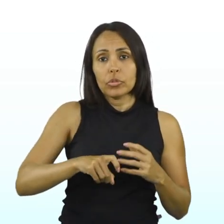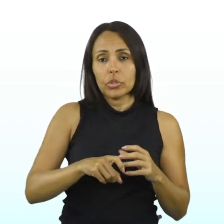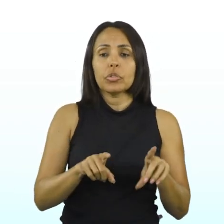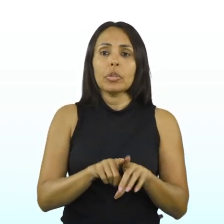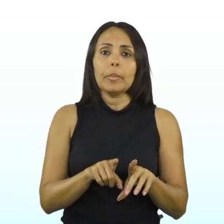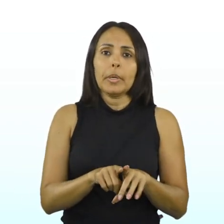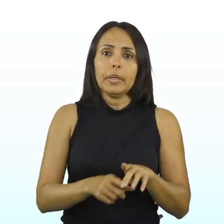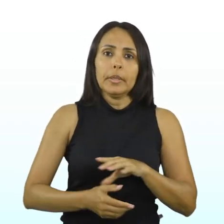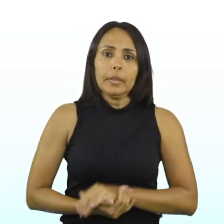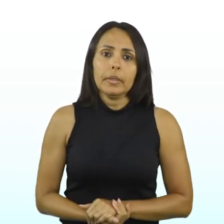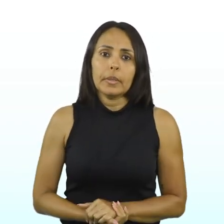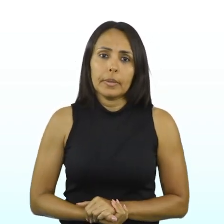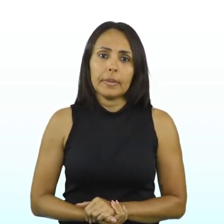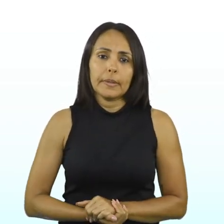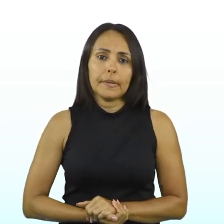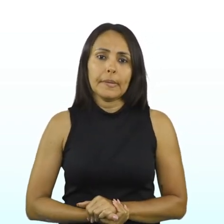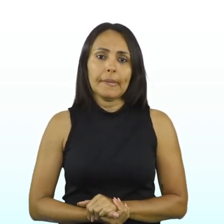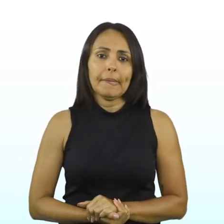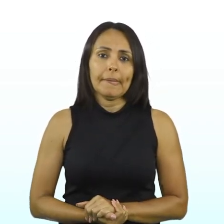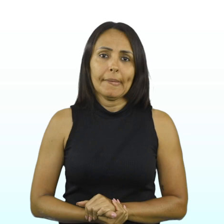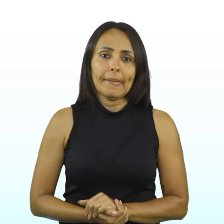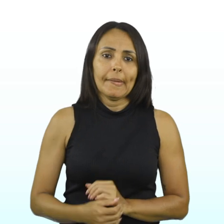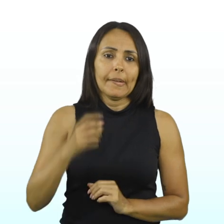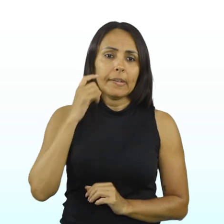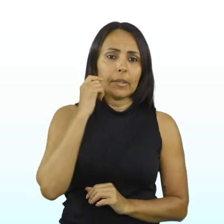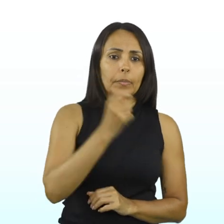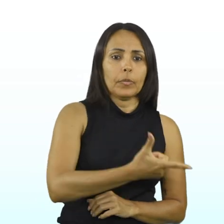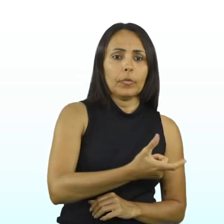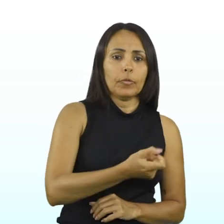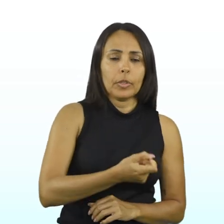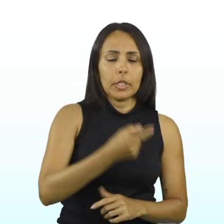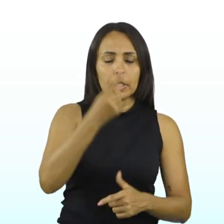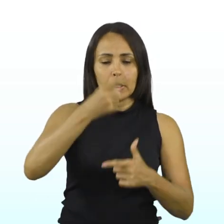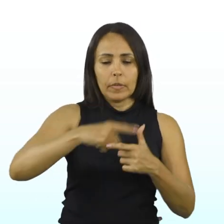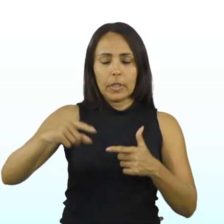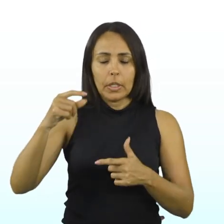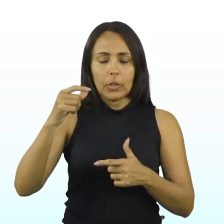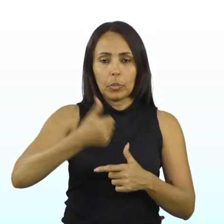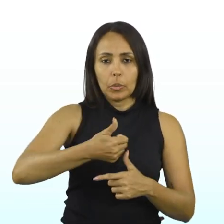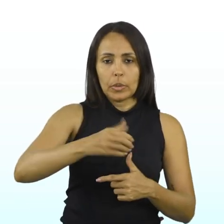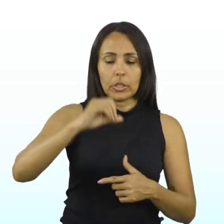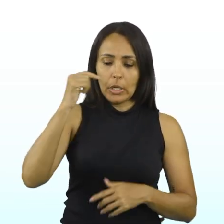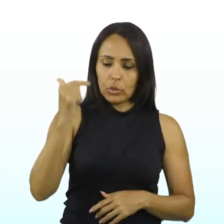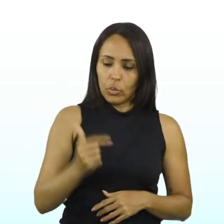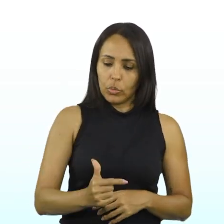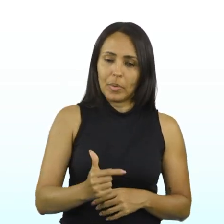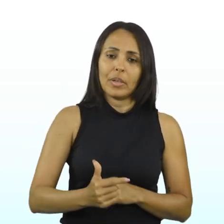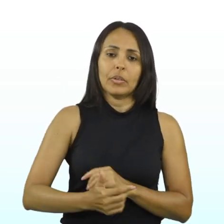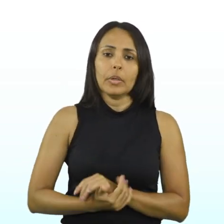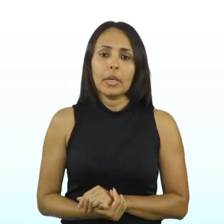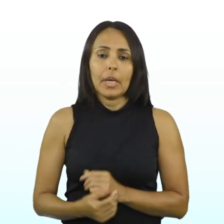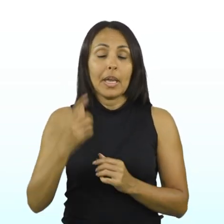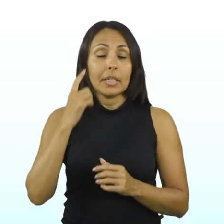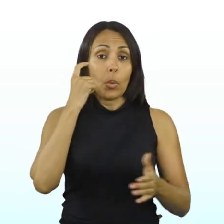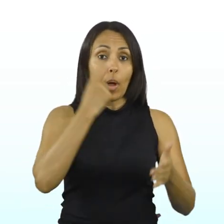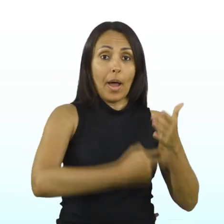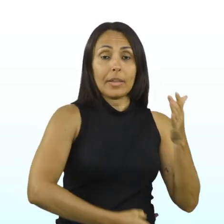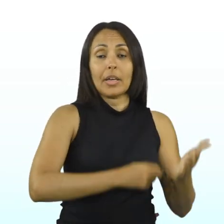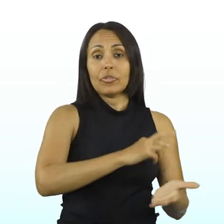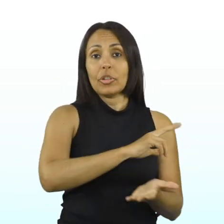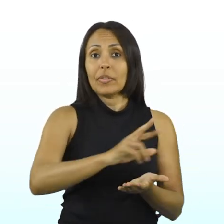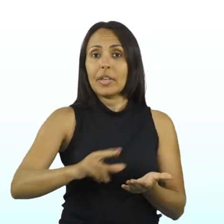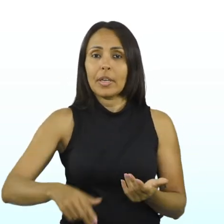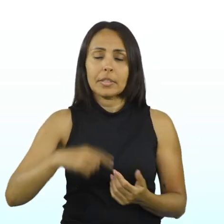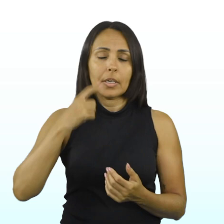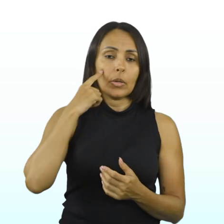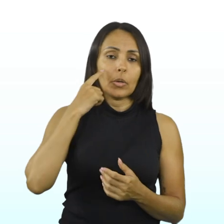X, que é o eixo da distância. Então, 20 dividido por 10 dá 2 metros. Isso quer dizer que a taxa de variação